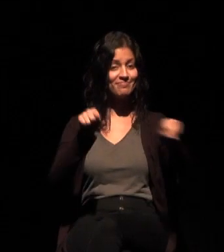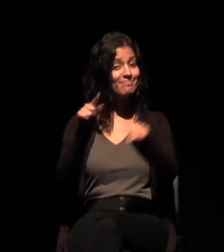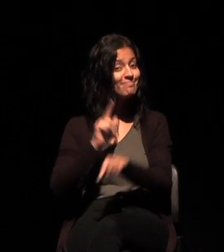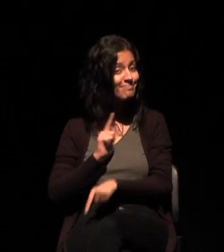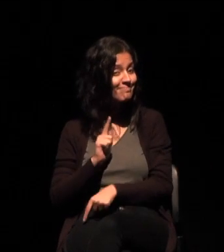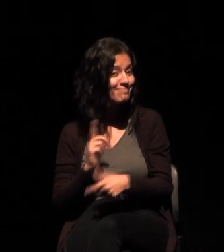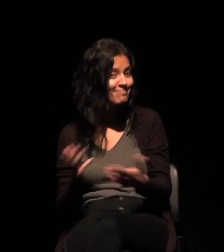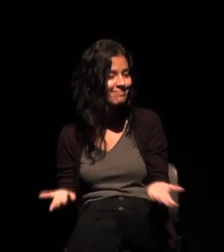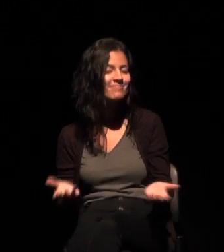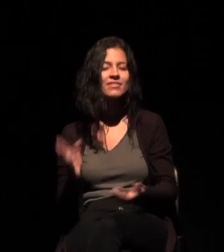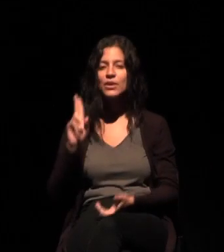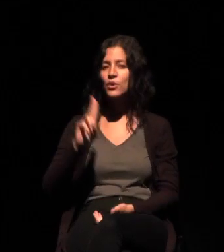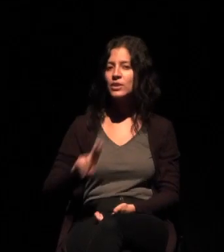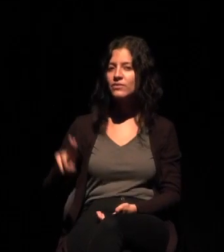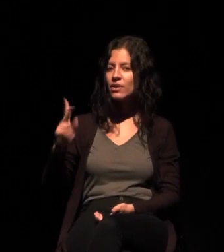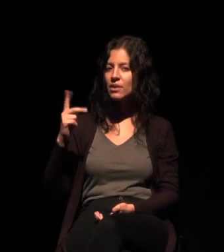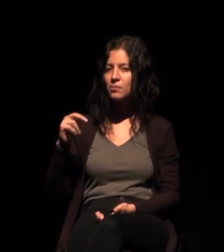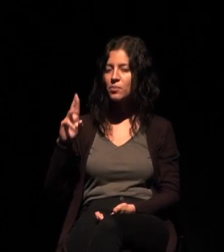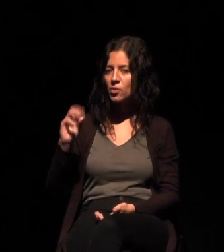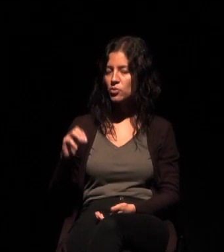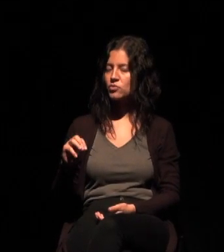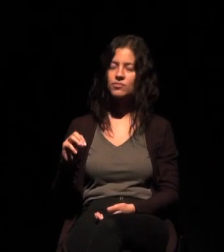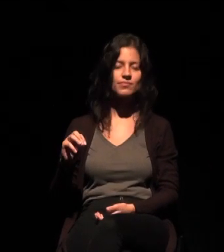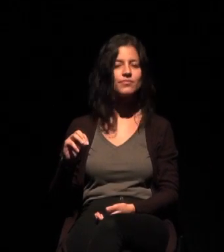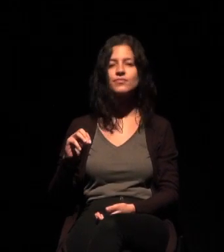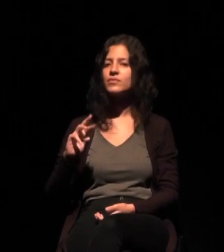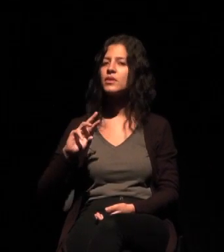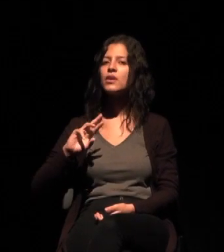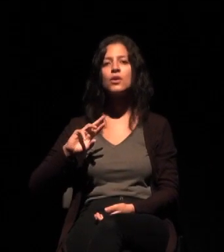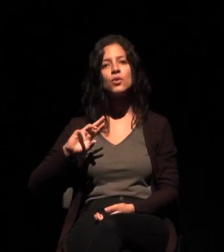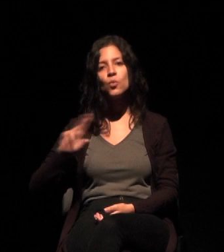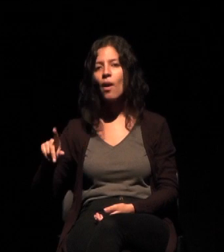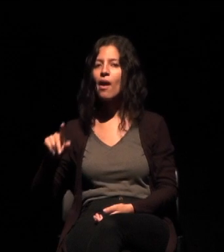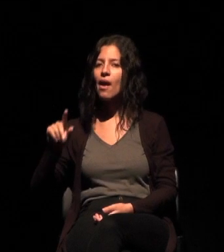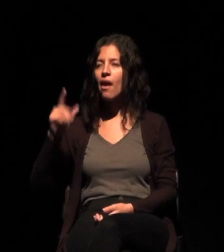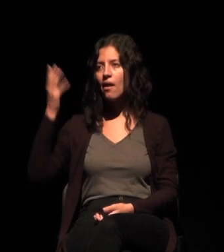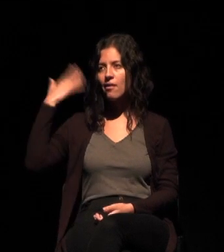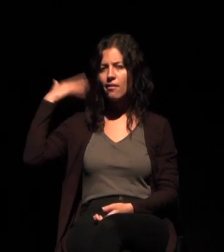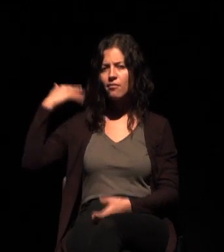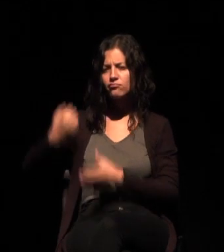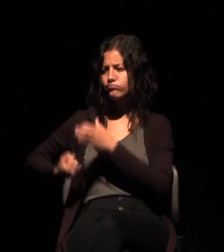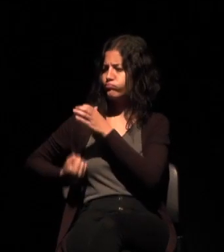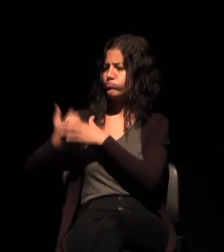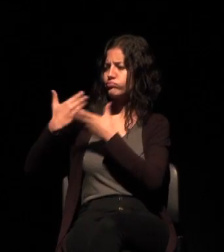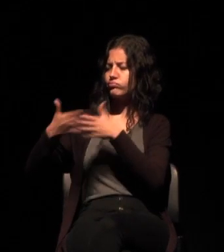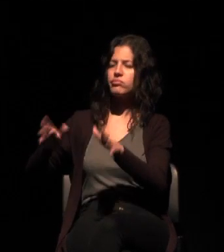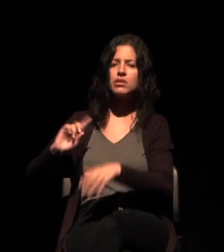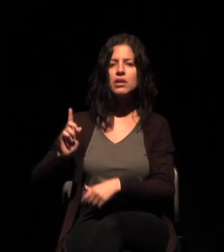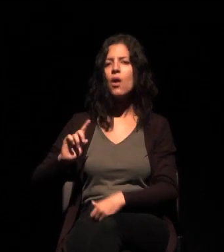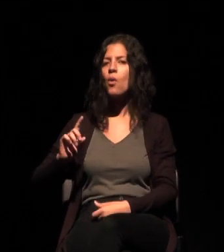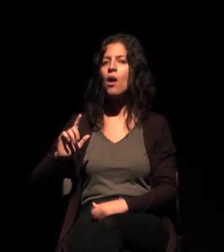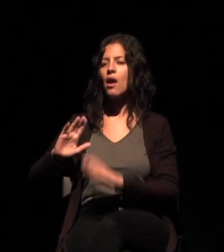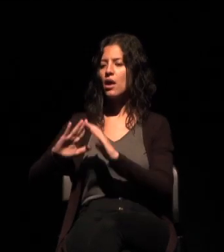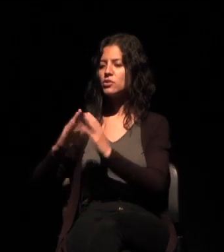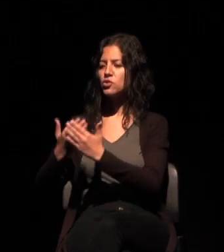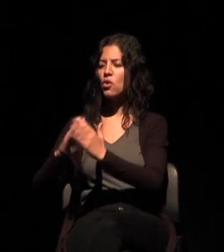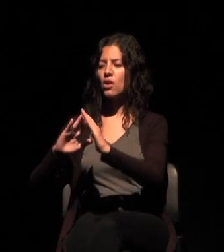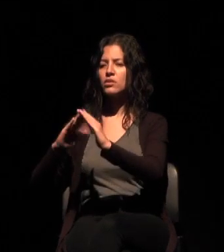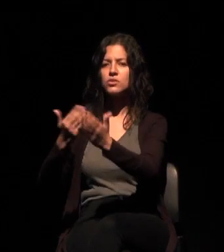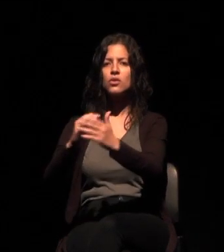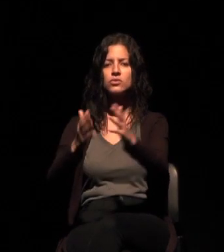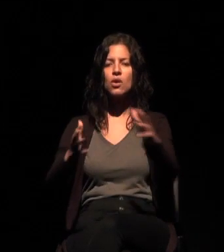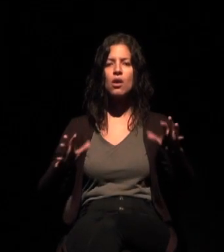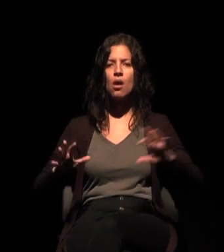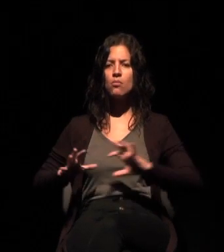ao contrário de muitas universidades não foi uma unidade criada de raiz no estado portanto é um aglomerado de escolas técnicas que